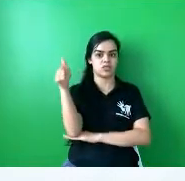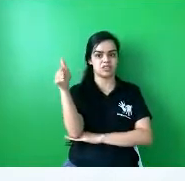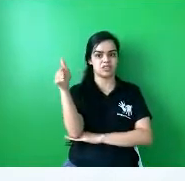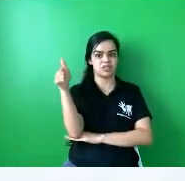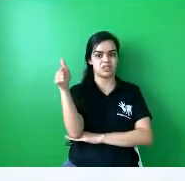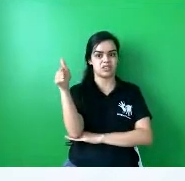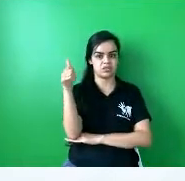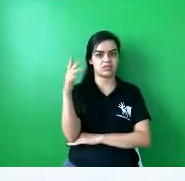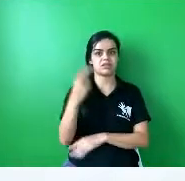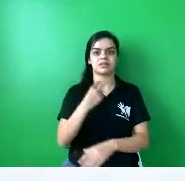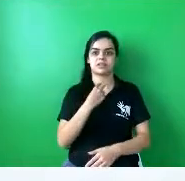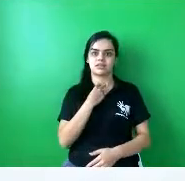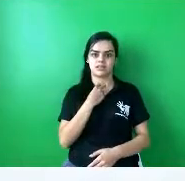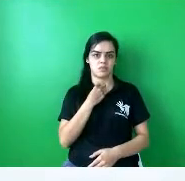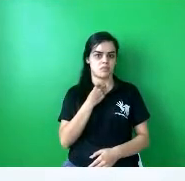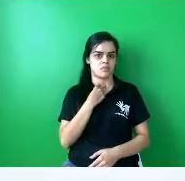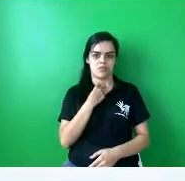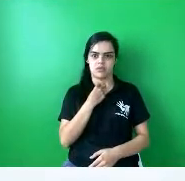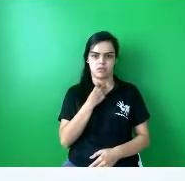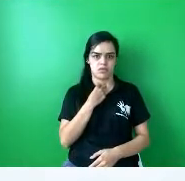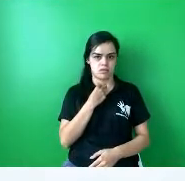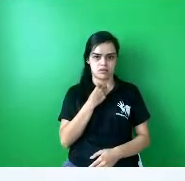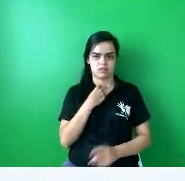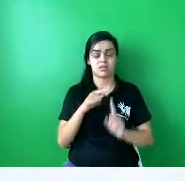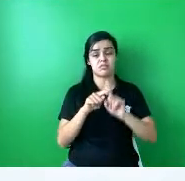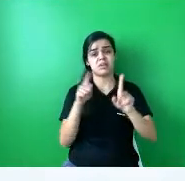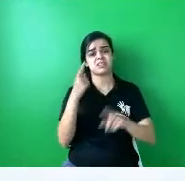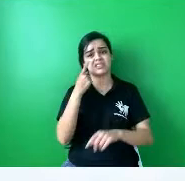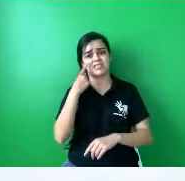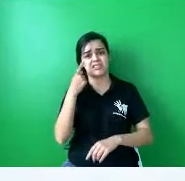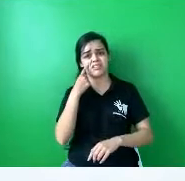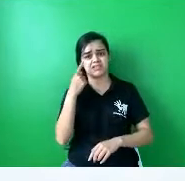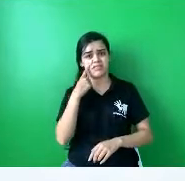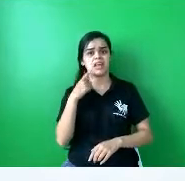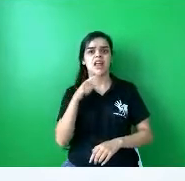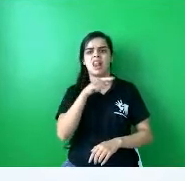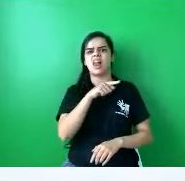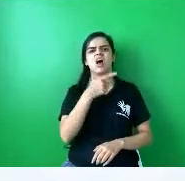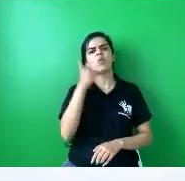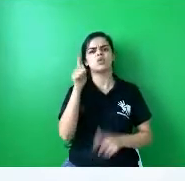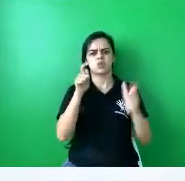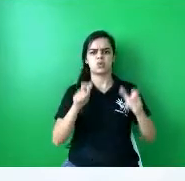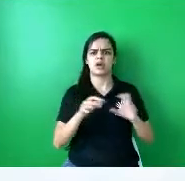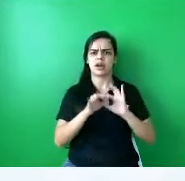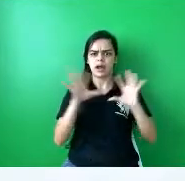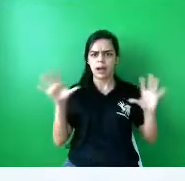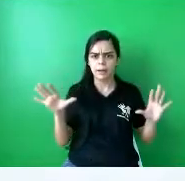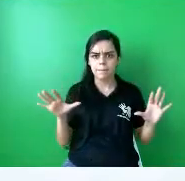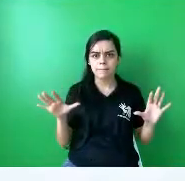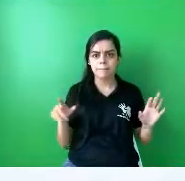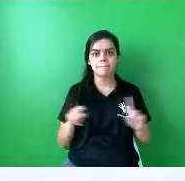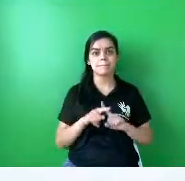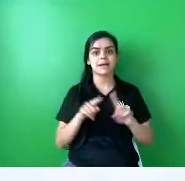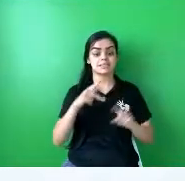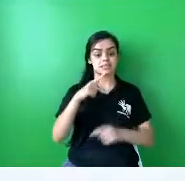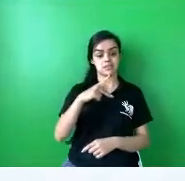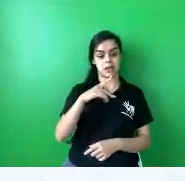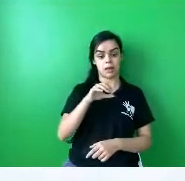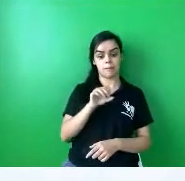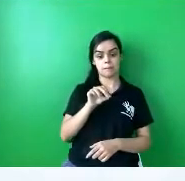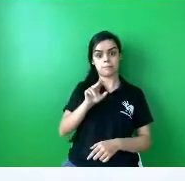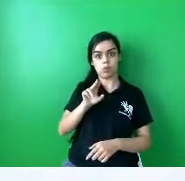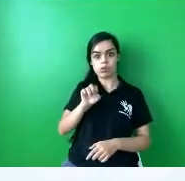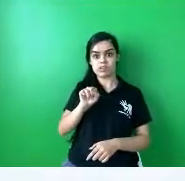pode, nós somos hotel. Ah, mas eu vi que as pousadas estão abrindo. A característica de pousada é